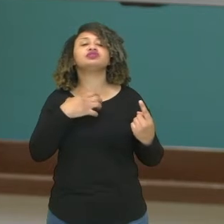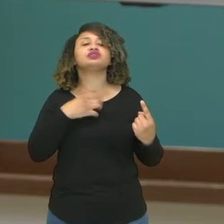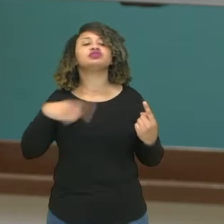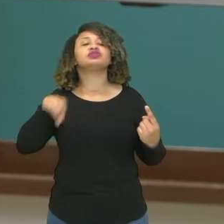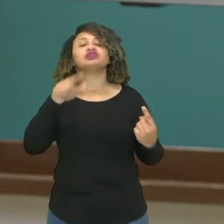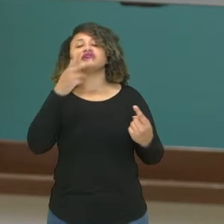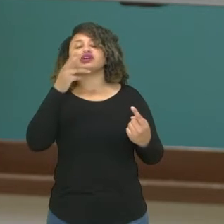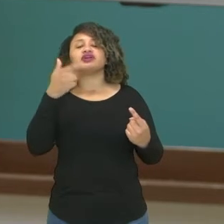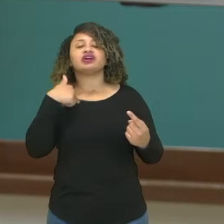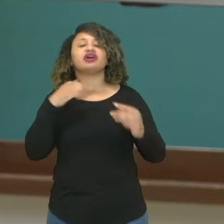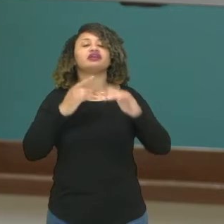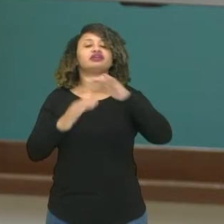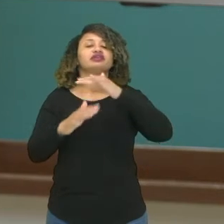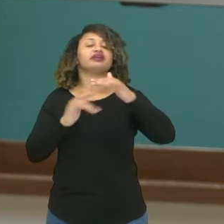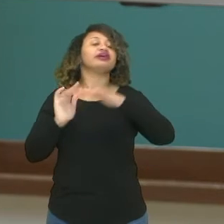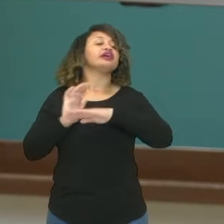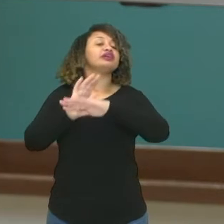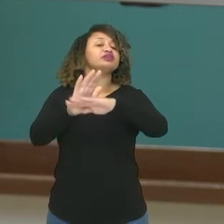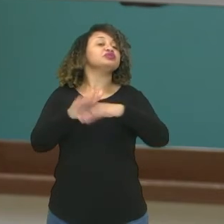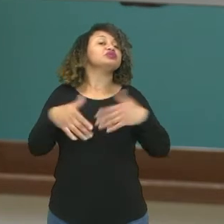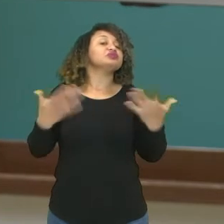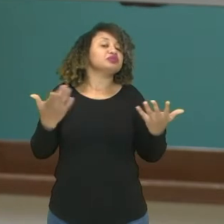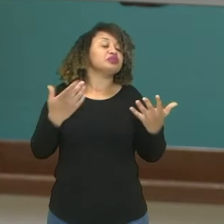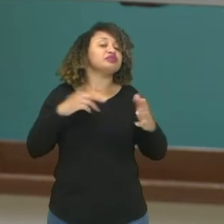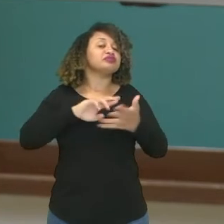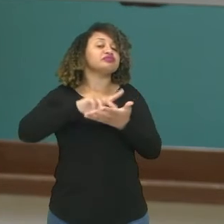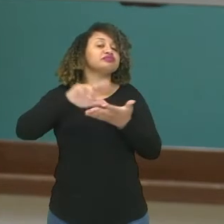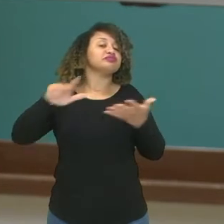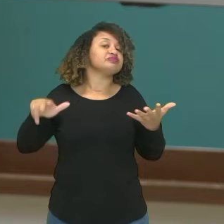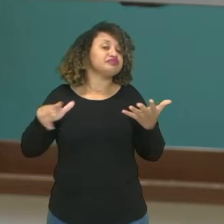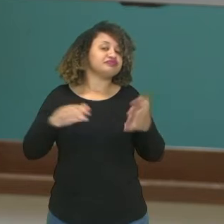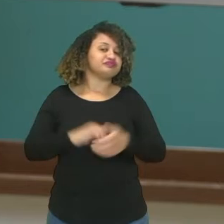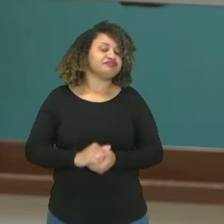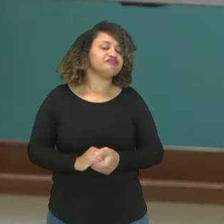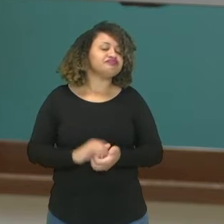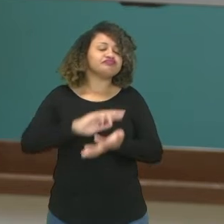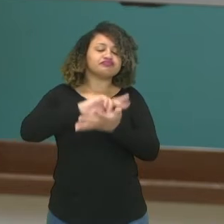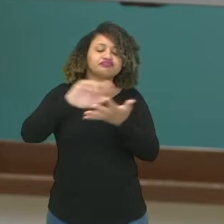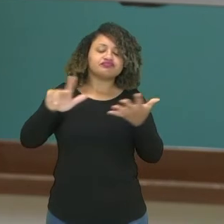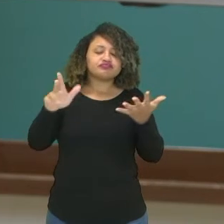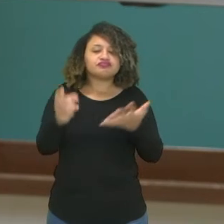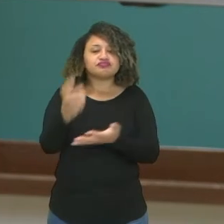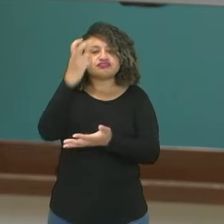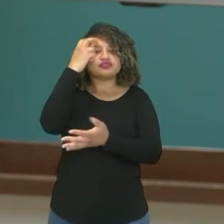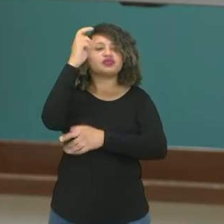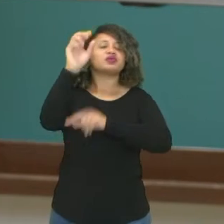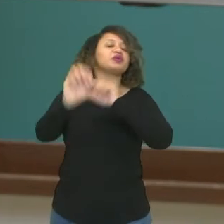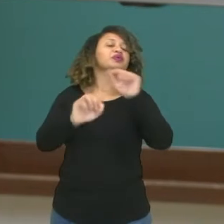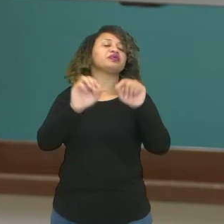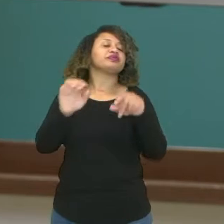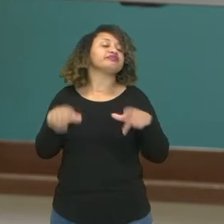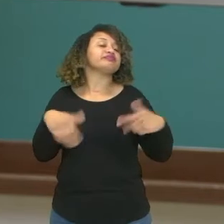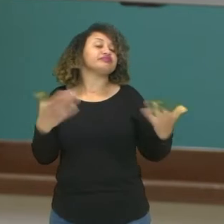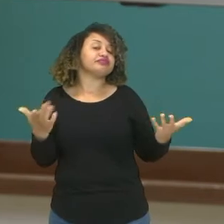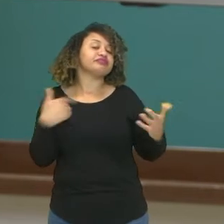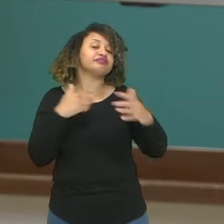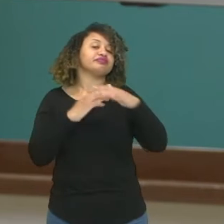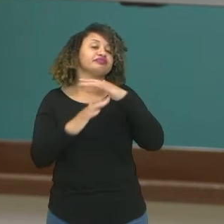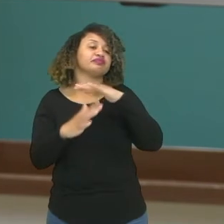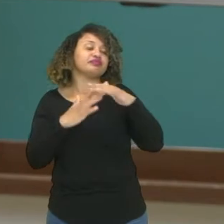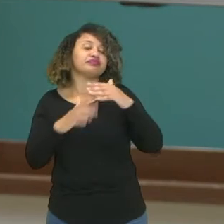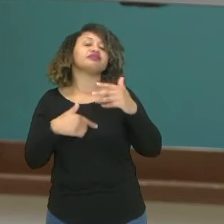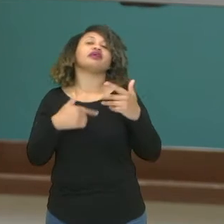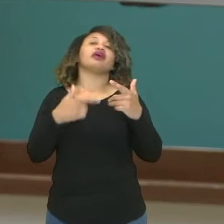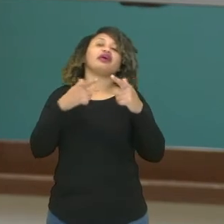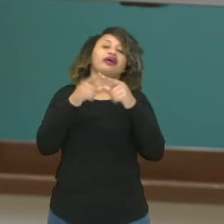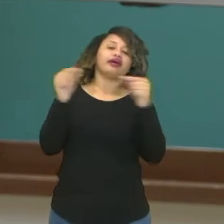que a imigração contribuiu para isso? Quando a gente fala de diversidade cultural, a gente está falando será que são imigrantes